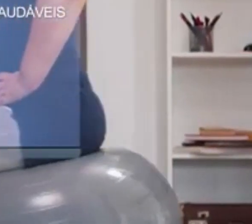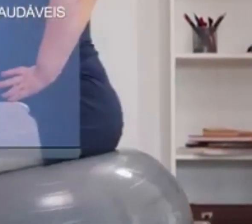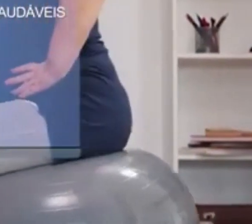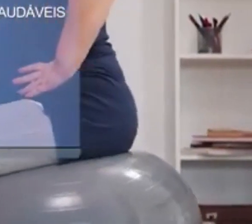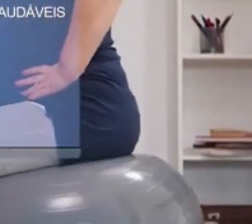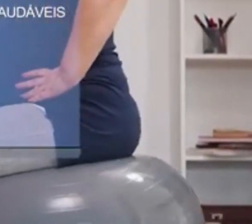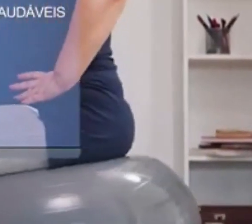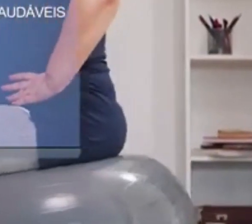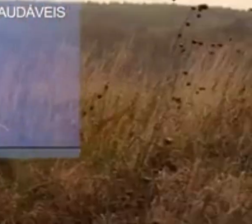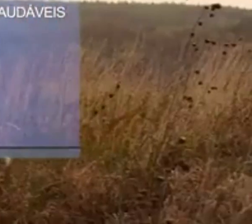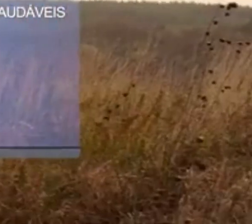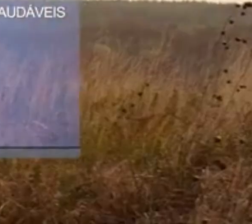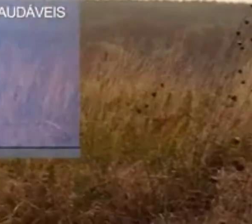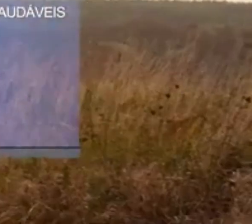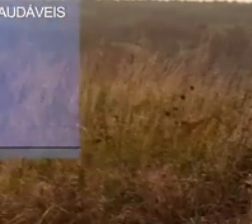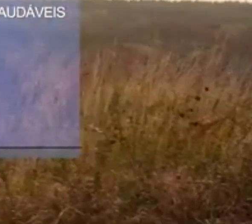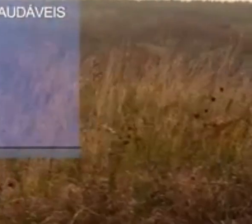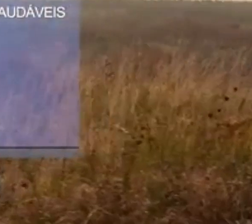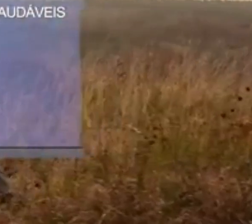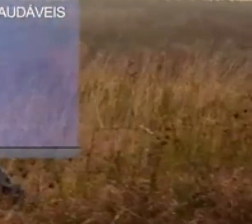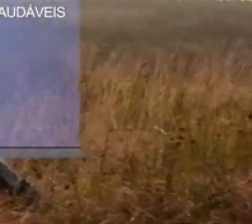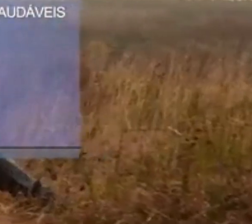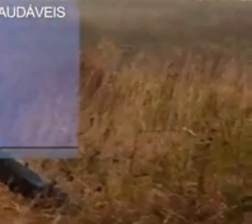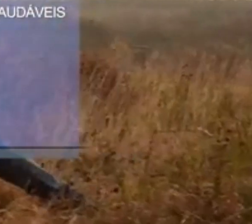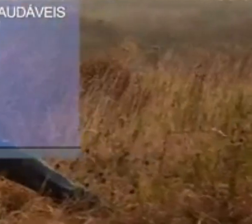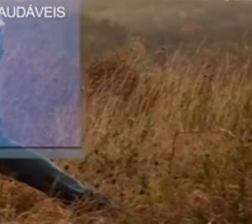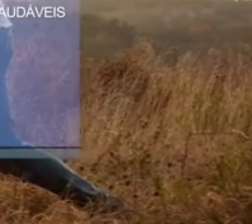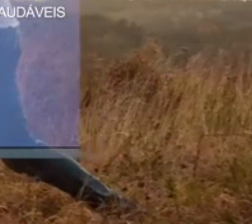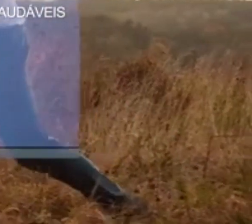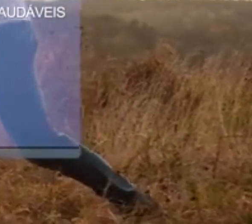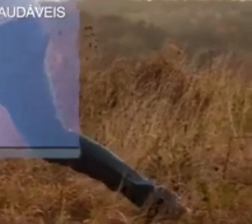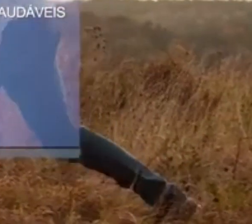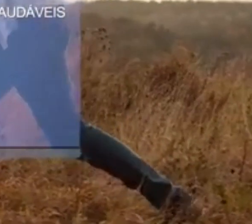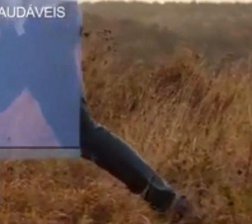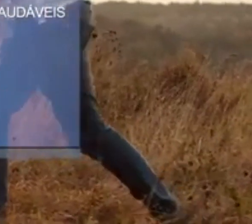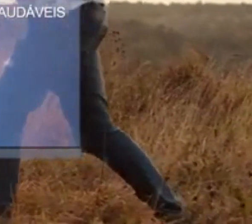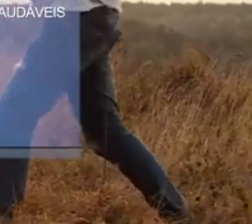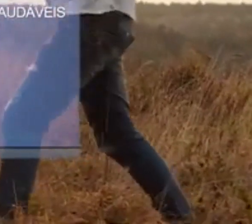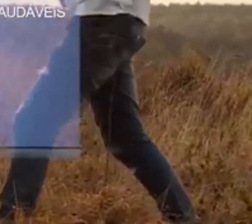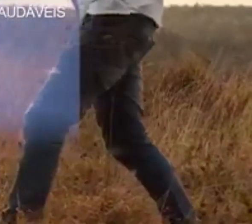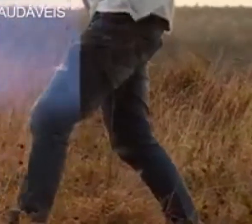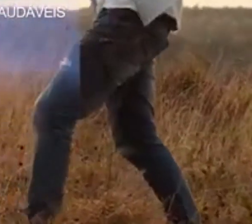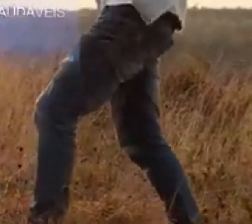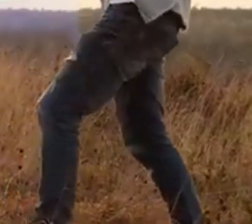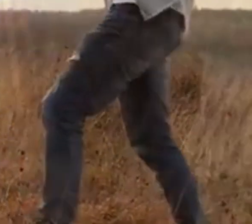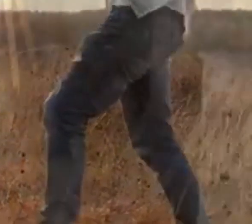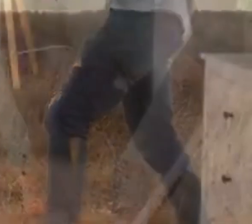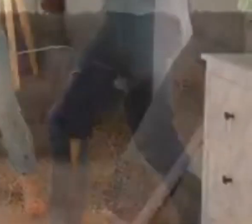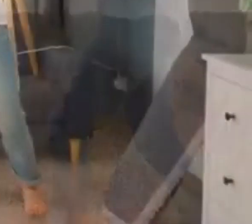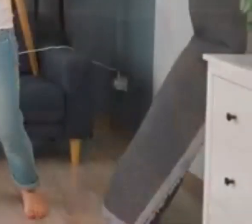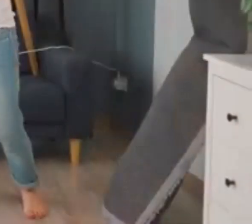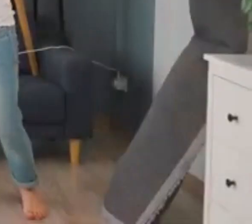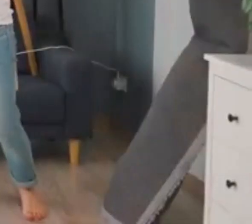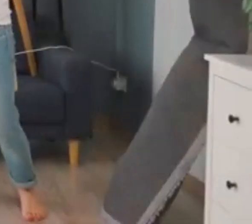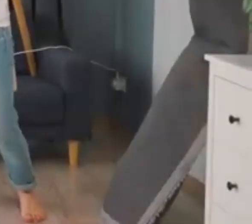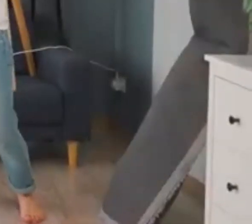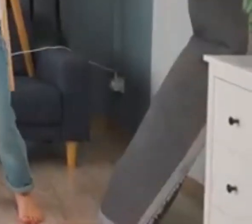ossos, articulações e músculos saudáveis, promove bem-estar físico e mental.